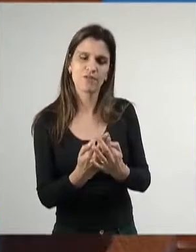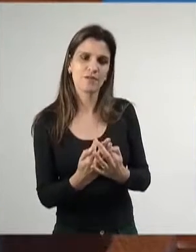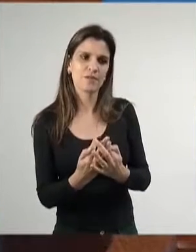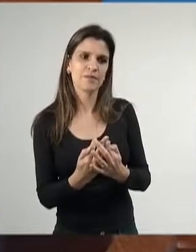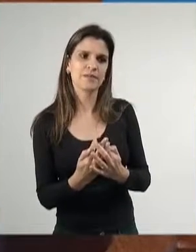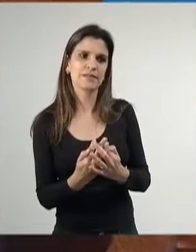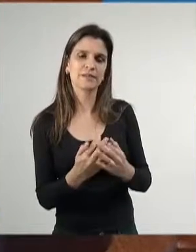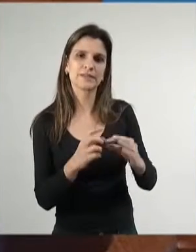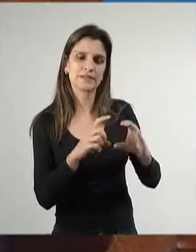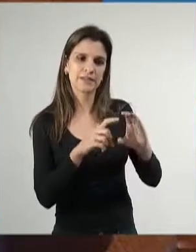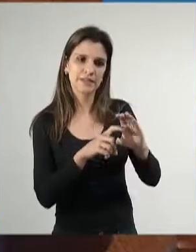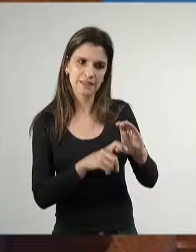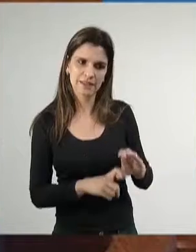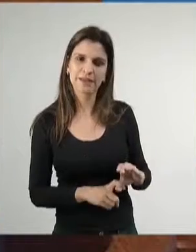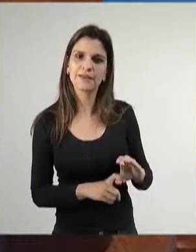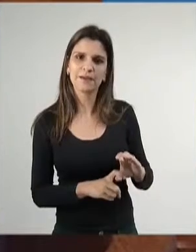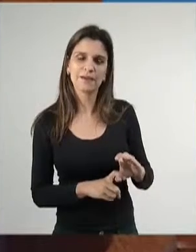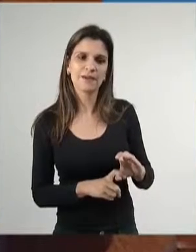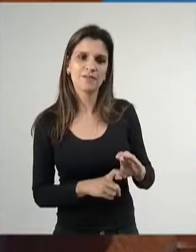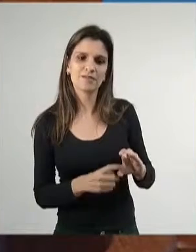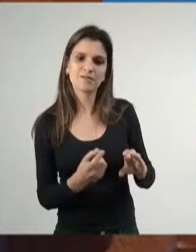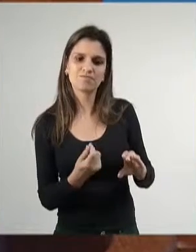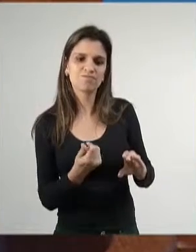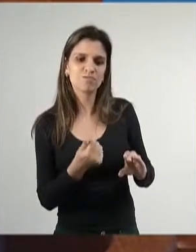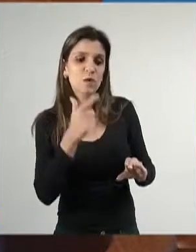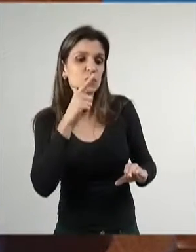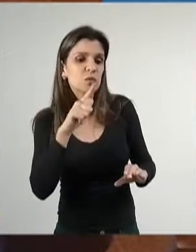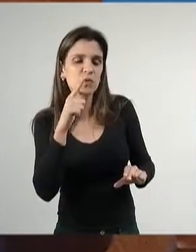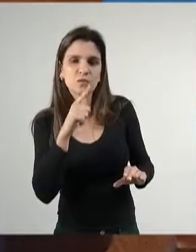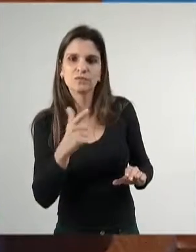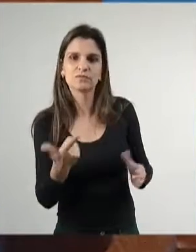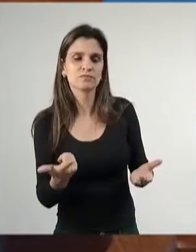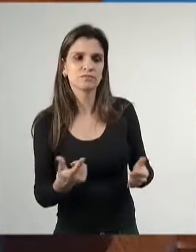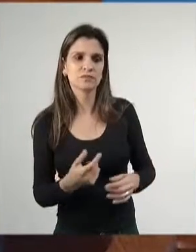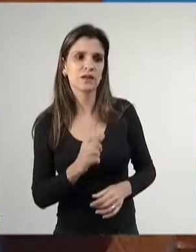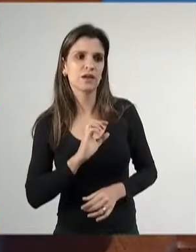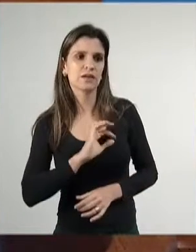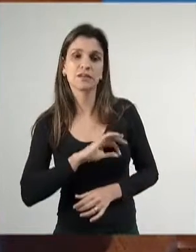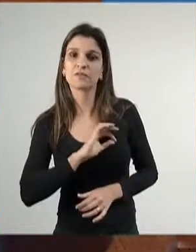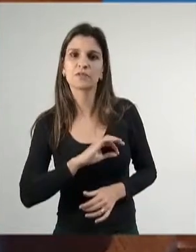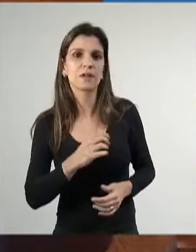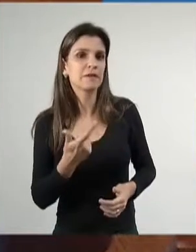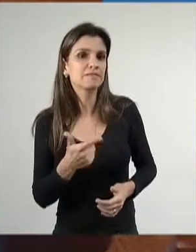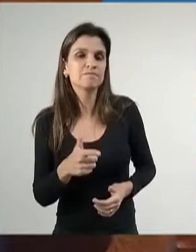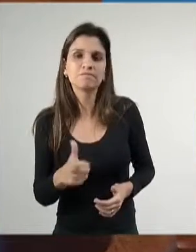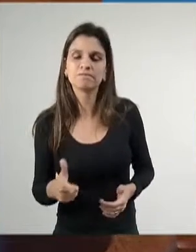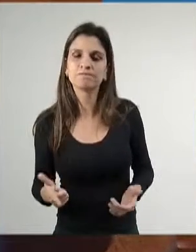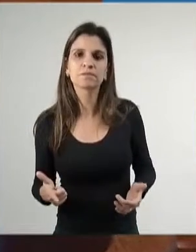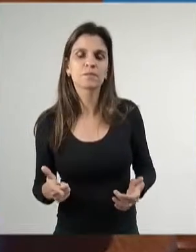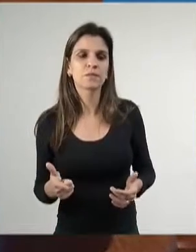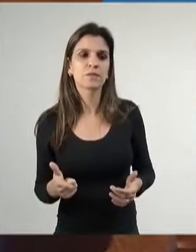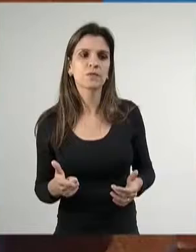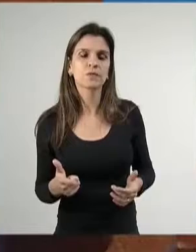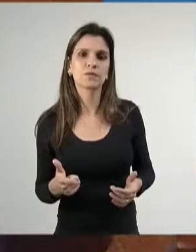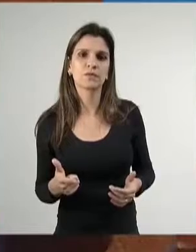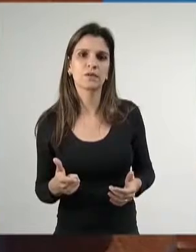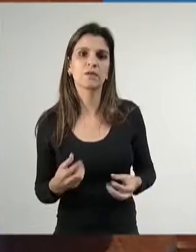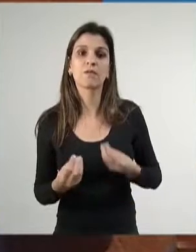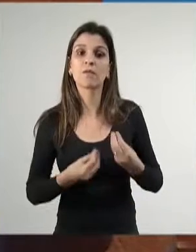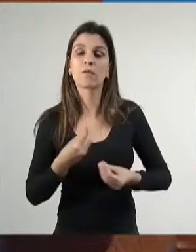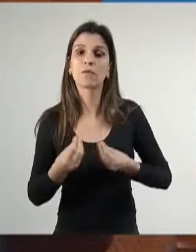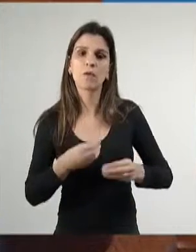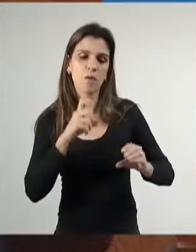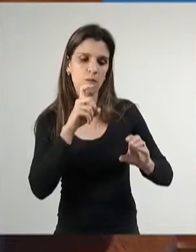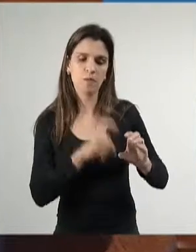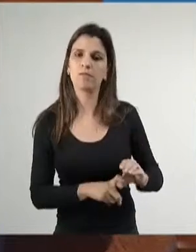essa proposta e foi aprovada no Senado Federal ontem, e que agora é remetida à Câmara dos Deputados, e eu espero que